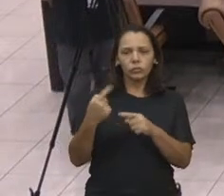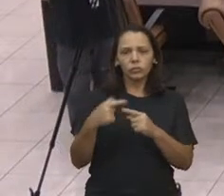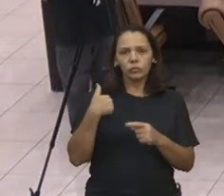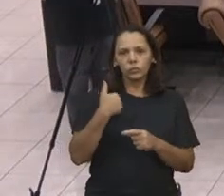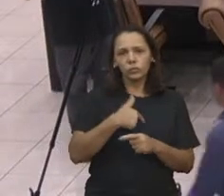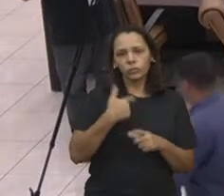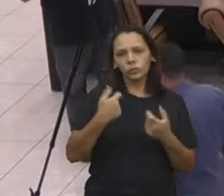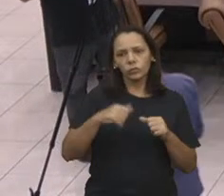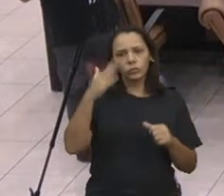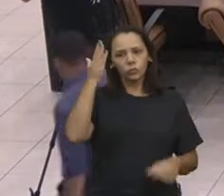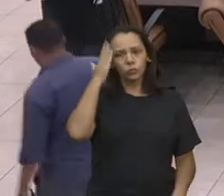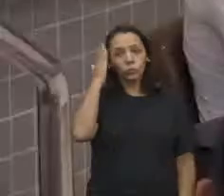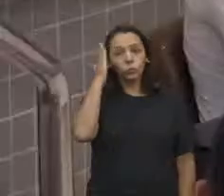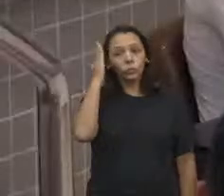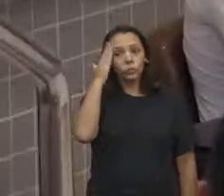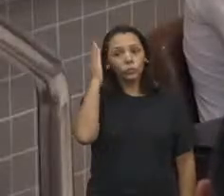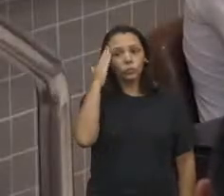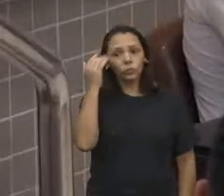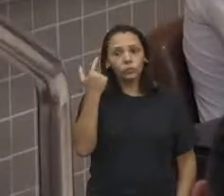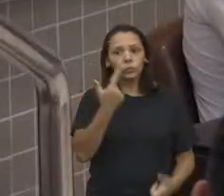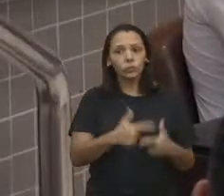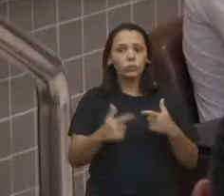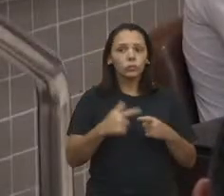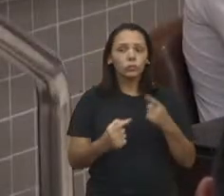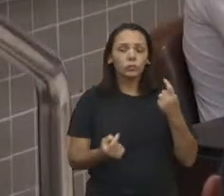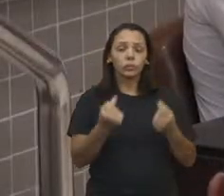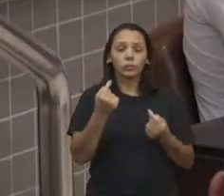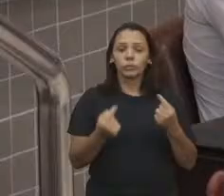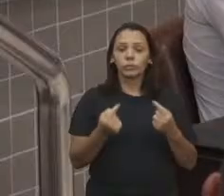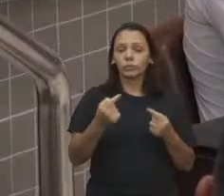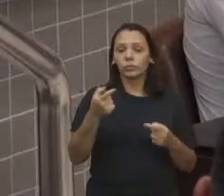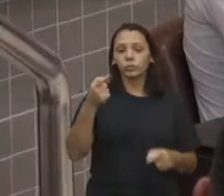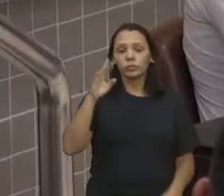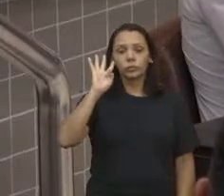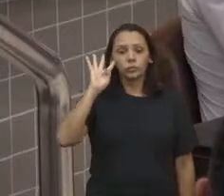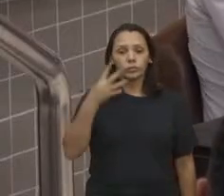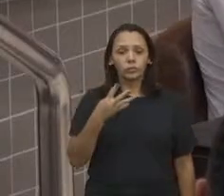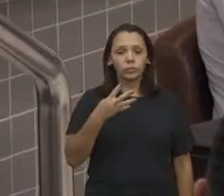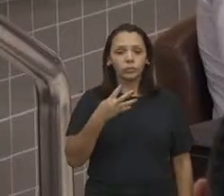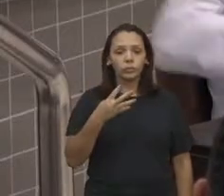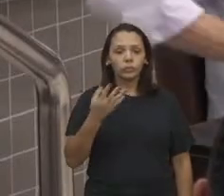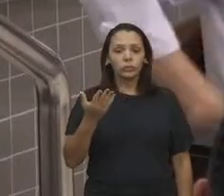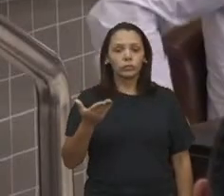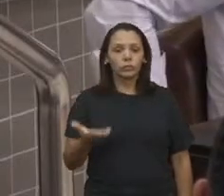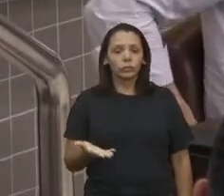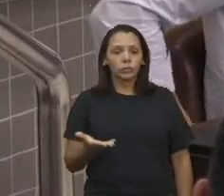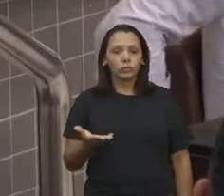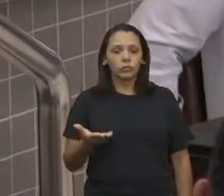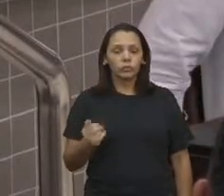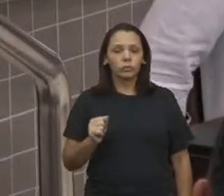entender de fato qual é a dificuldade para que a gente possa encontrar soluções. Não adianta a gente...